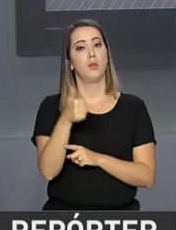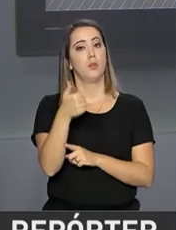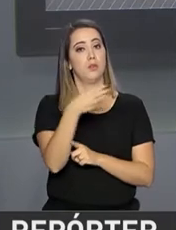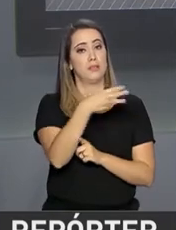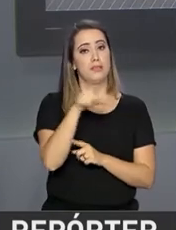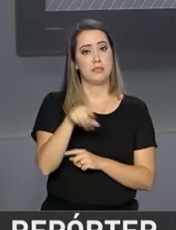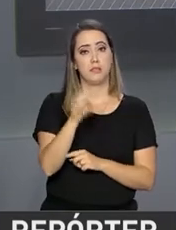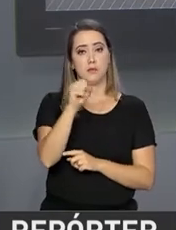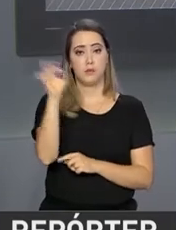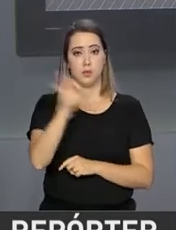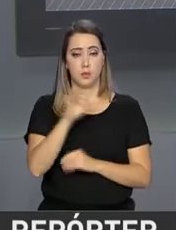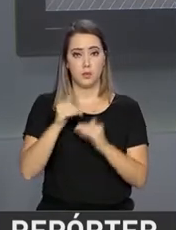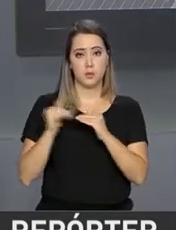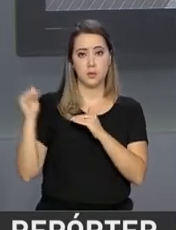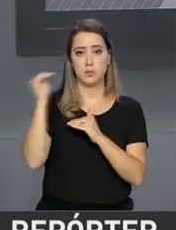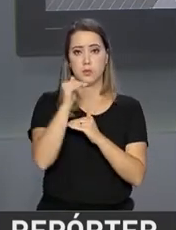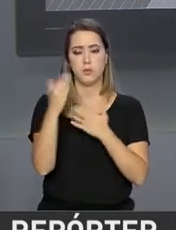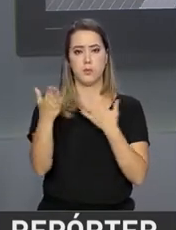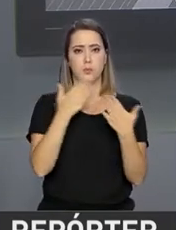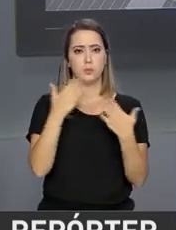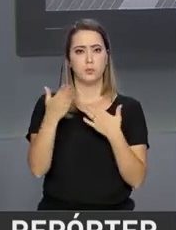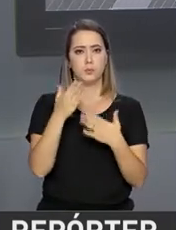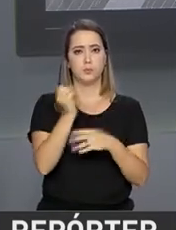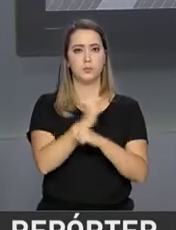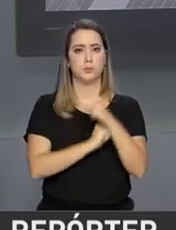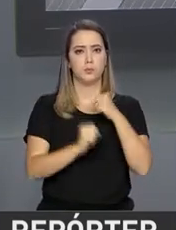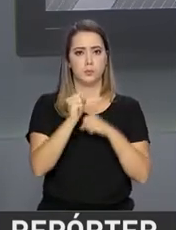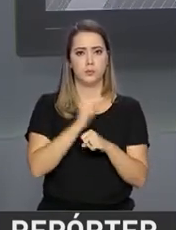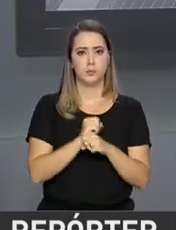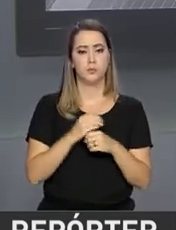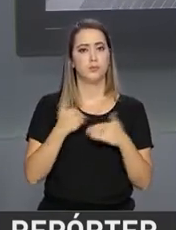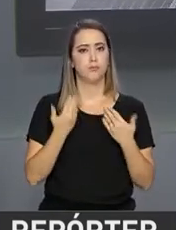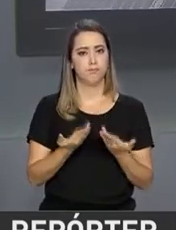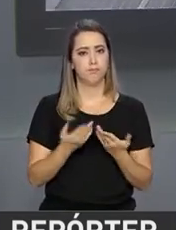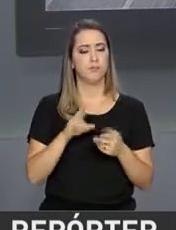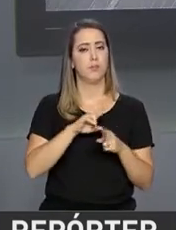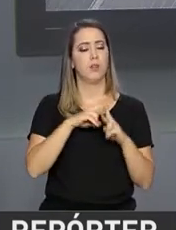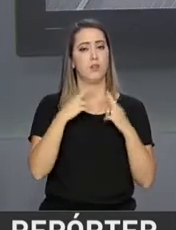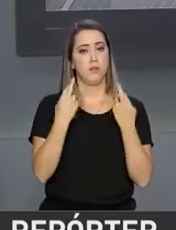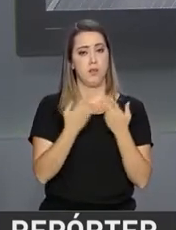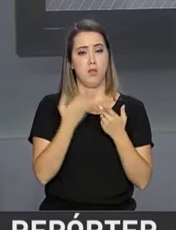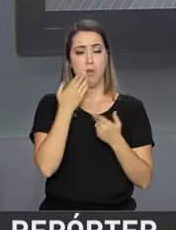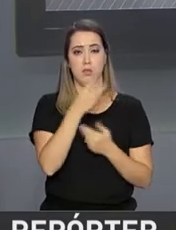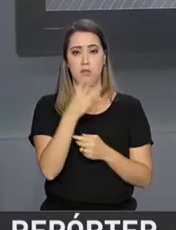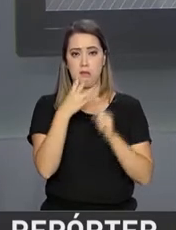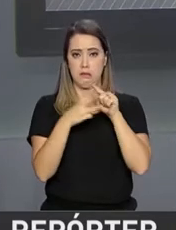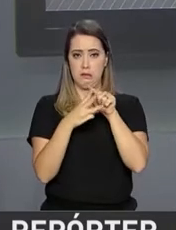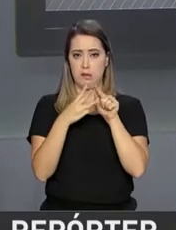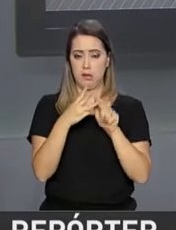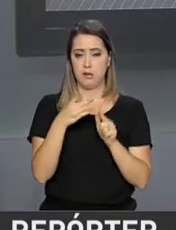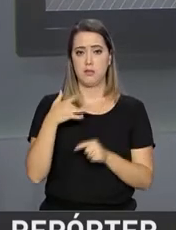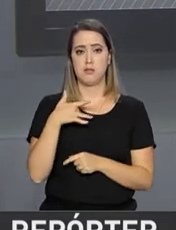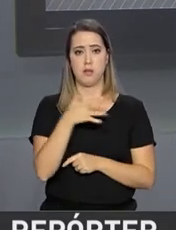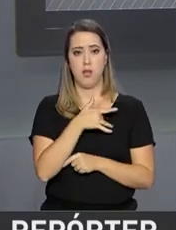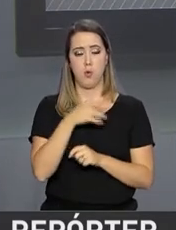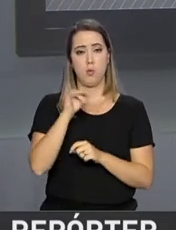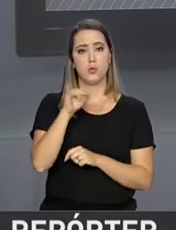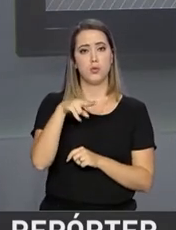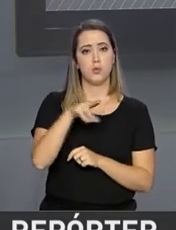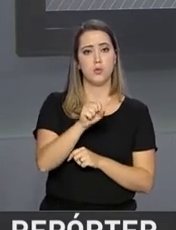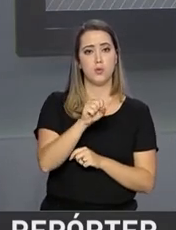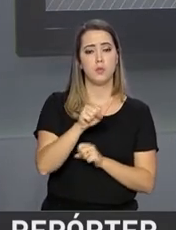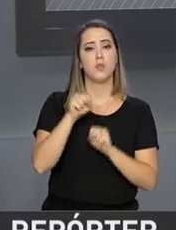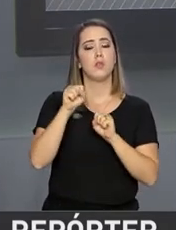13,8 por cento maior do que o verificado no ano anterior a seguridade social reúne gastos com saúde previdência